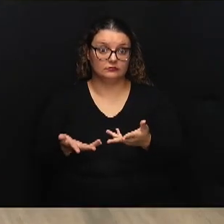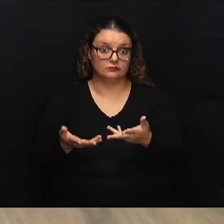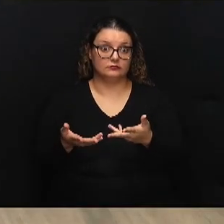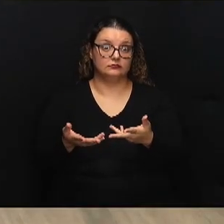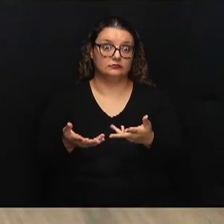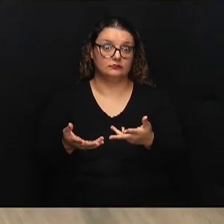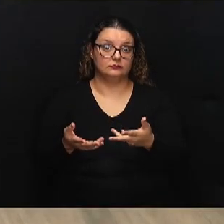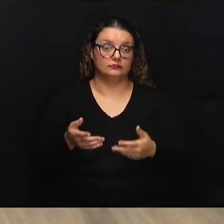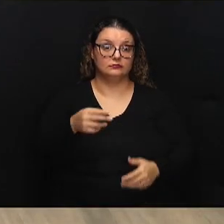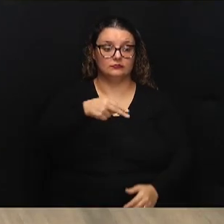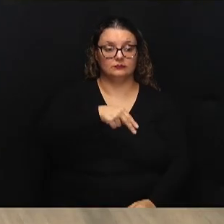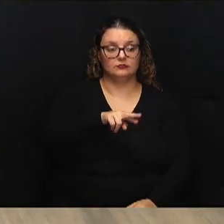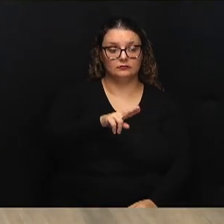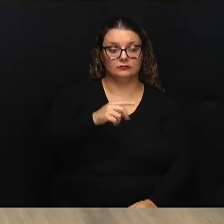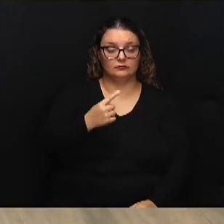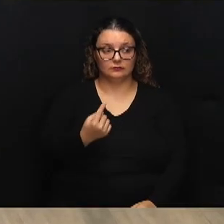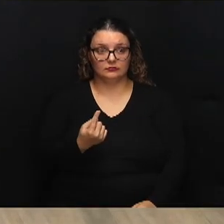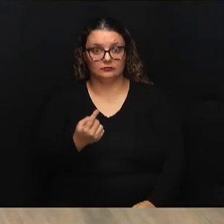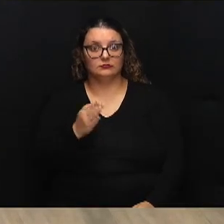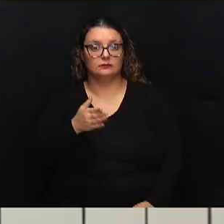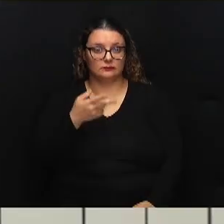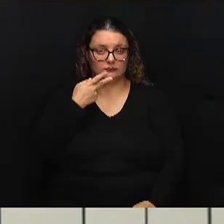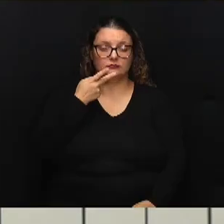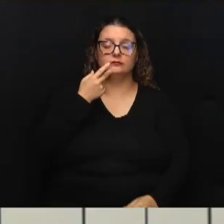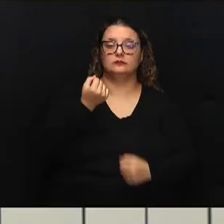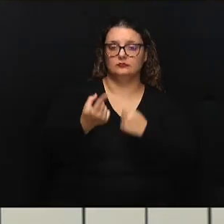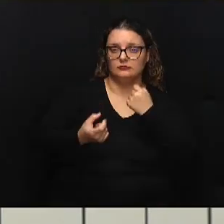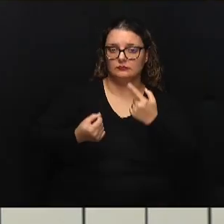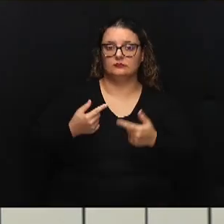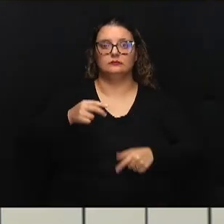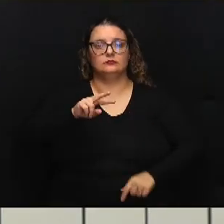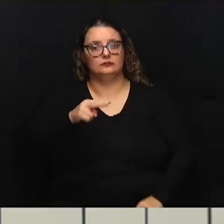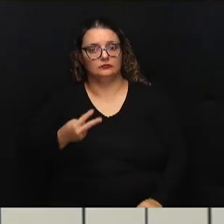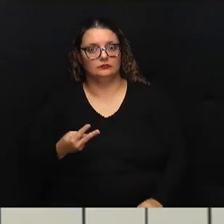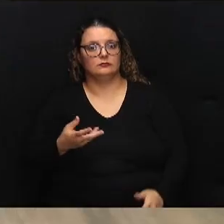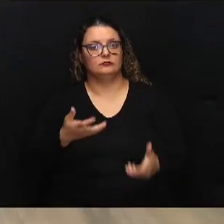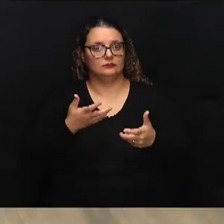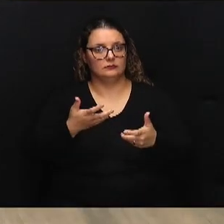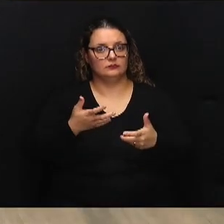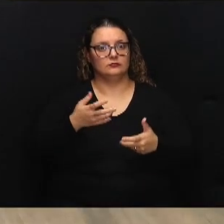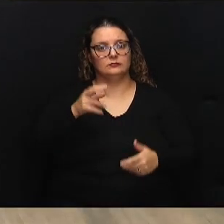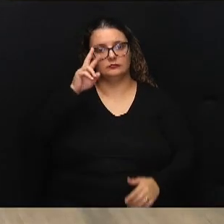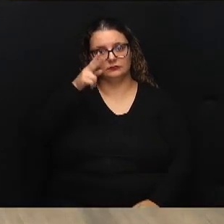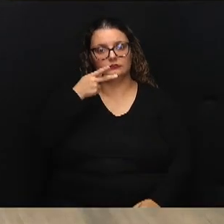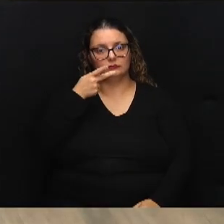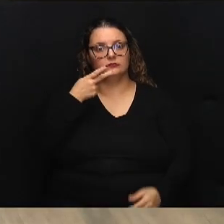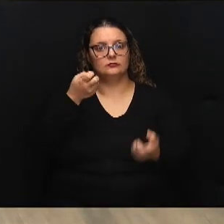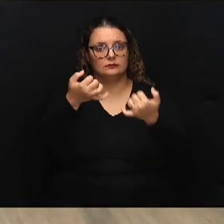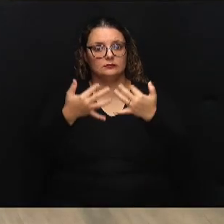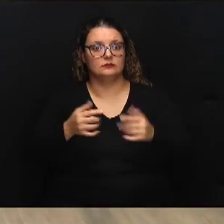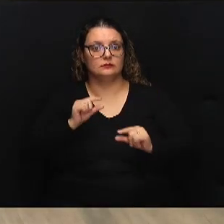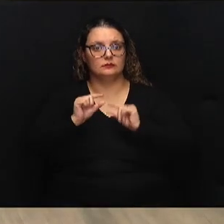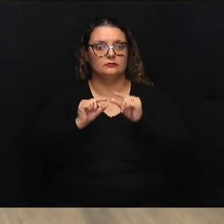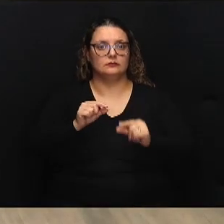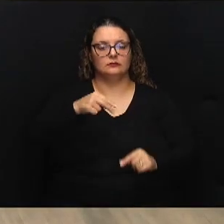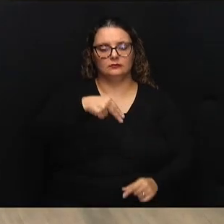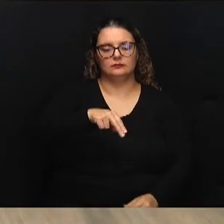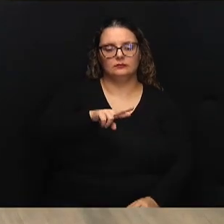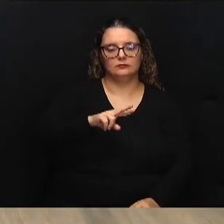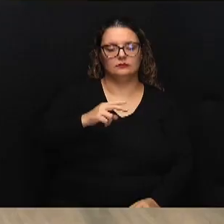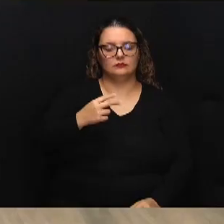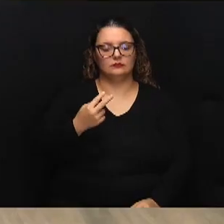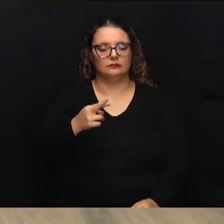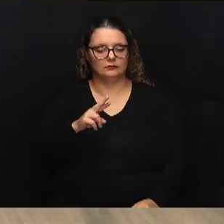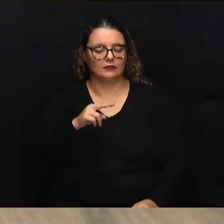a NR1. Nós já falamos algumas vezes aqui no programa, mas eu gostaria que o senhor retomasse, explicasse um pouquinho da